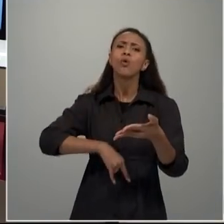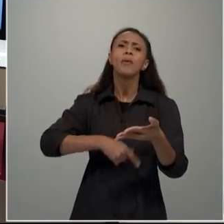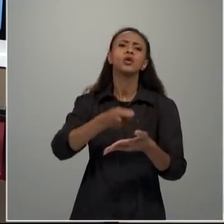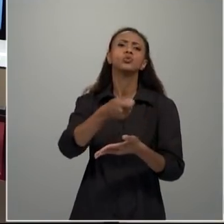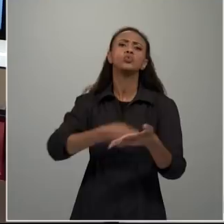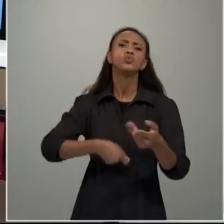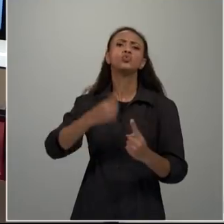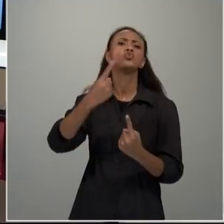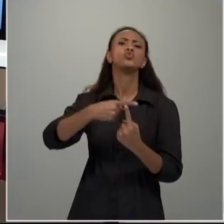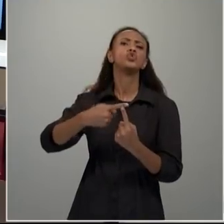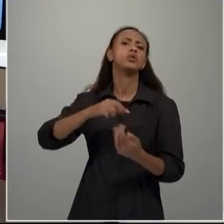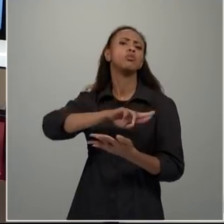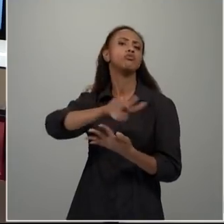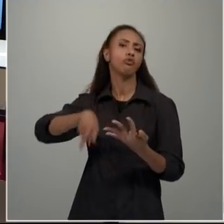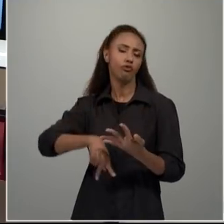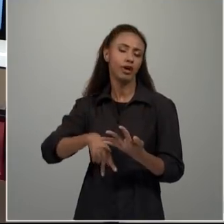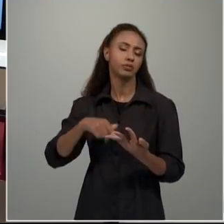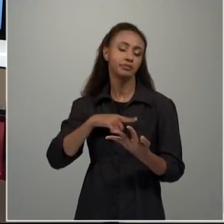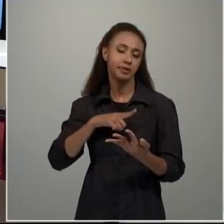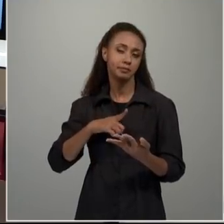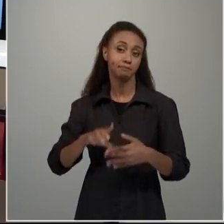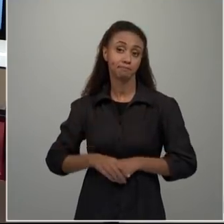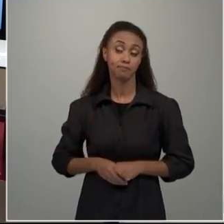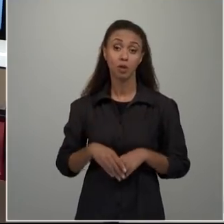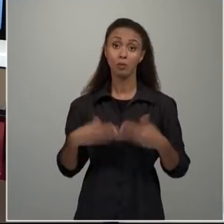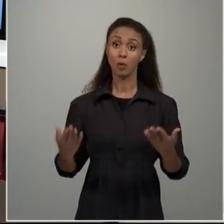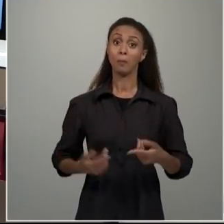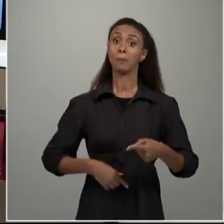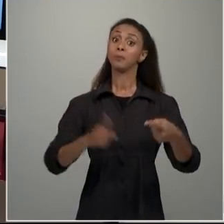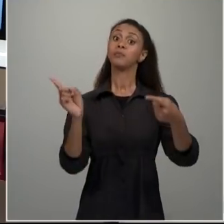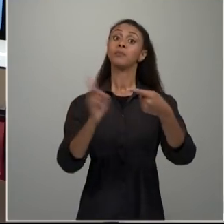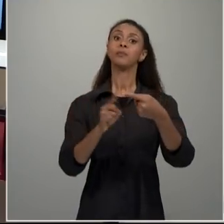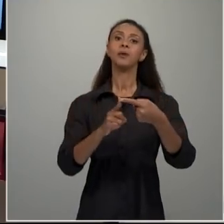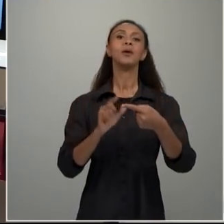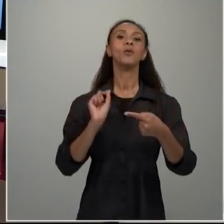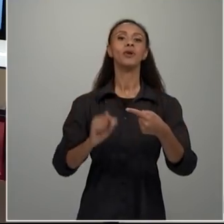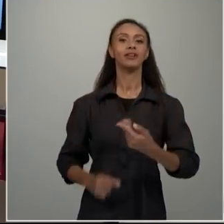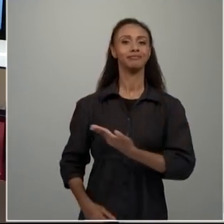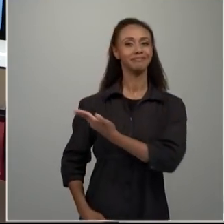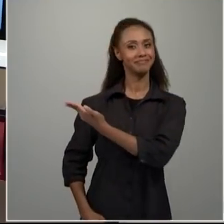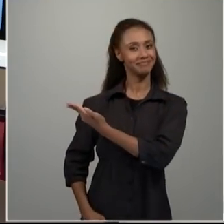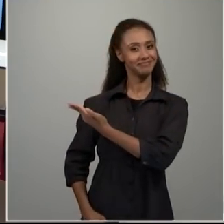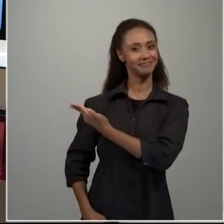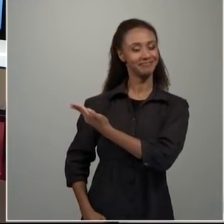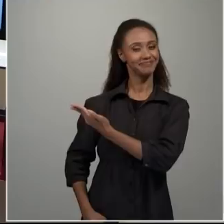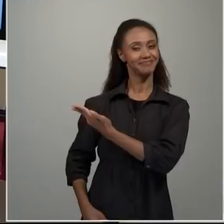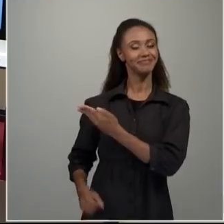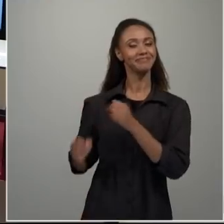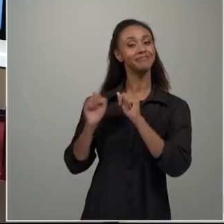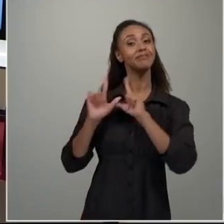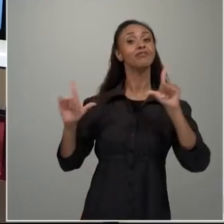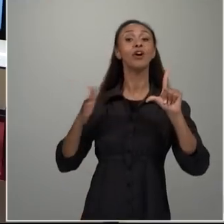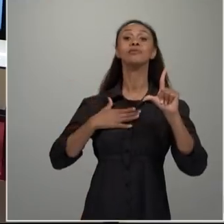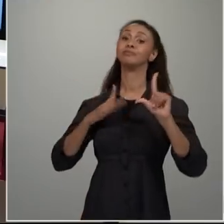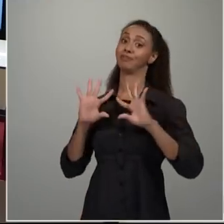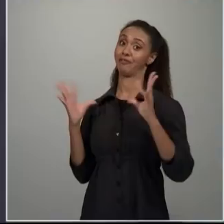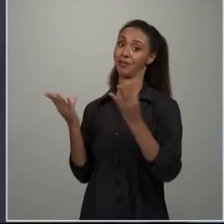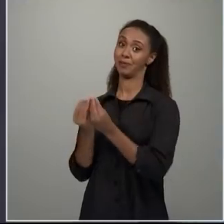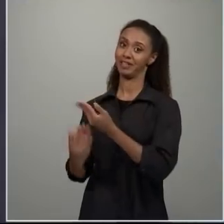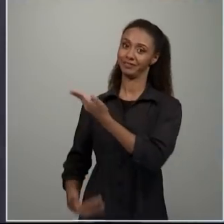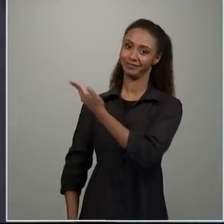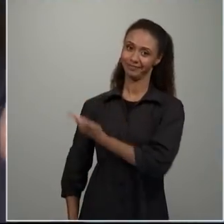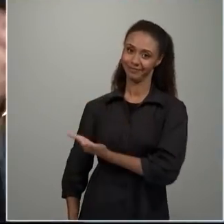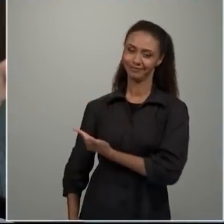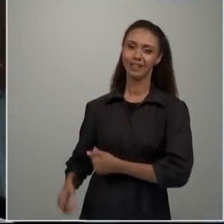a a primeira pergunta que eu fiz é e aí eu trouxe mais célere uai do quim eu coloquei se vocês olharem aqui um tim